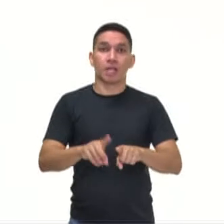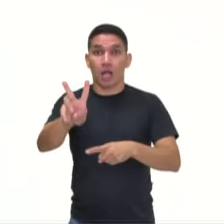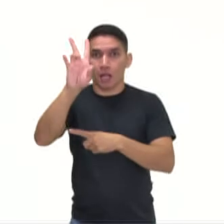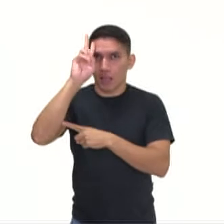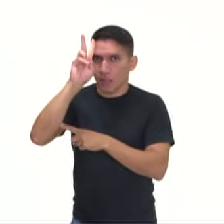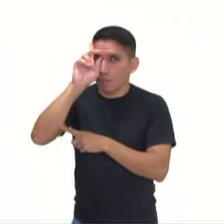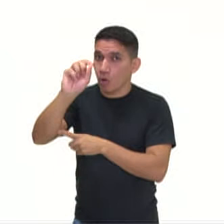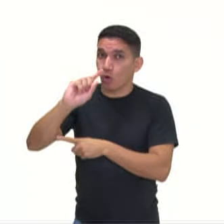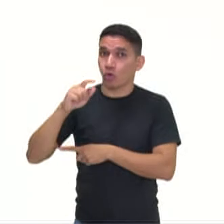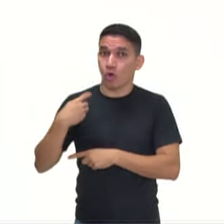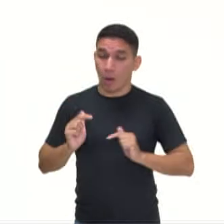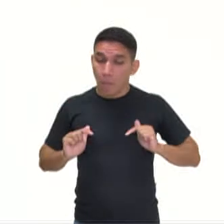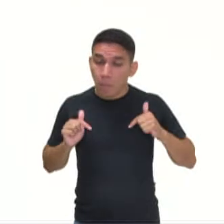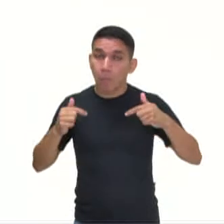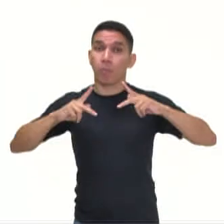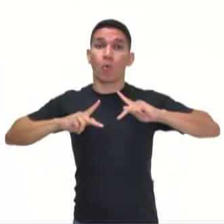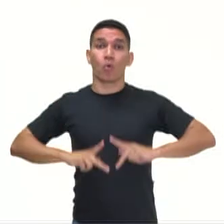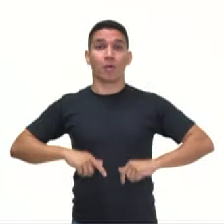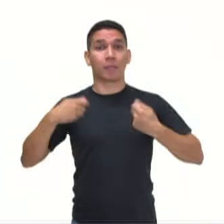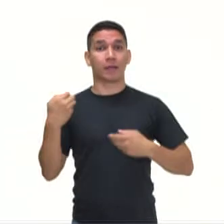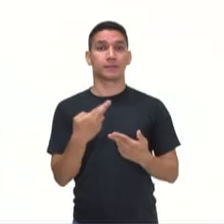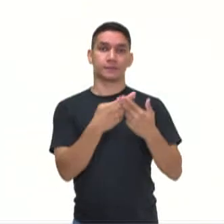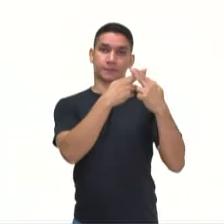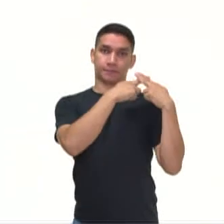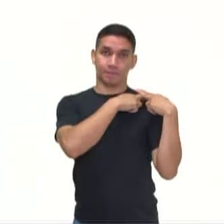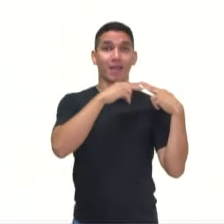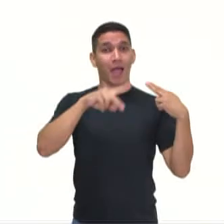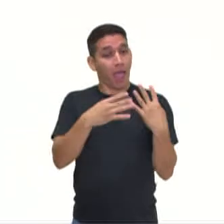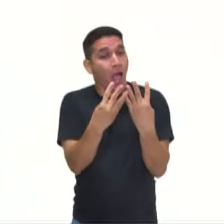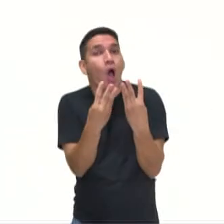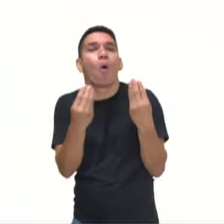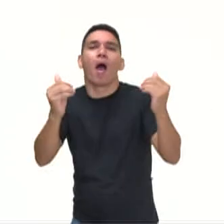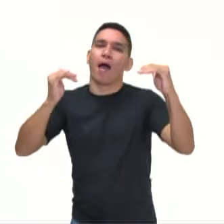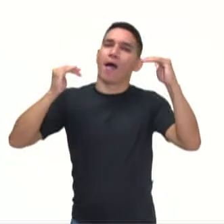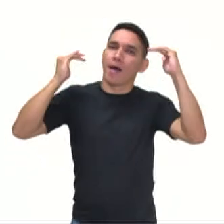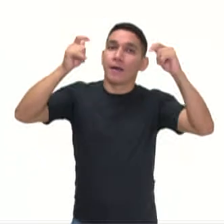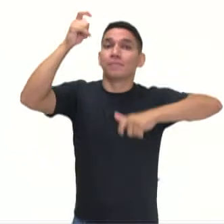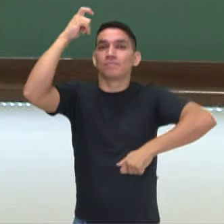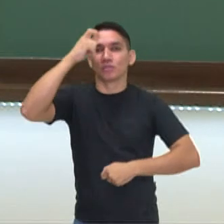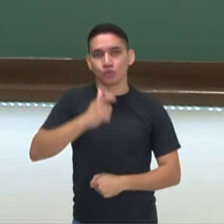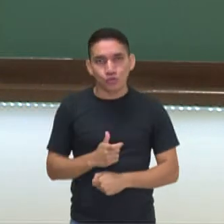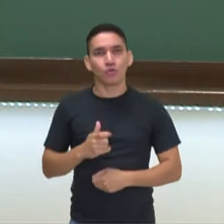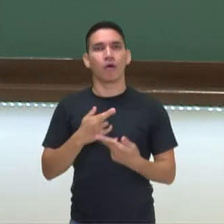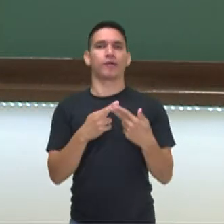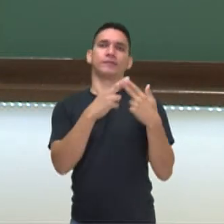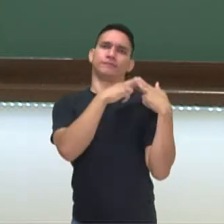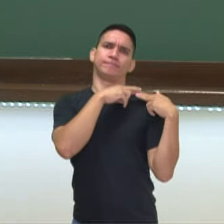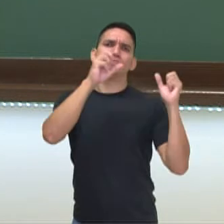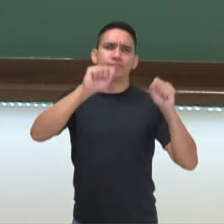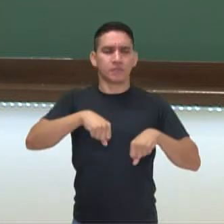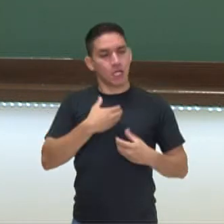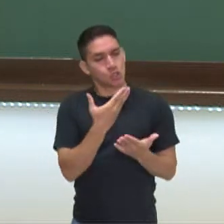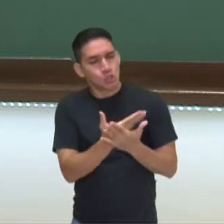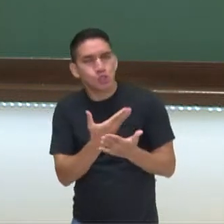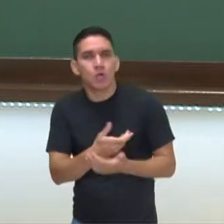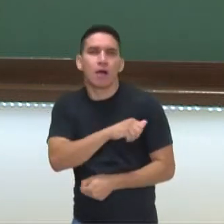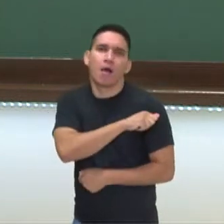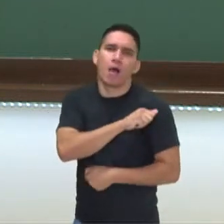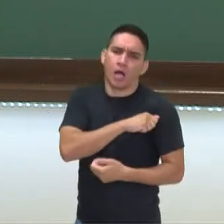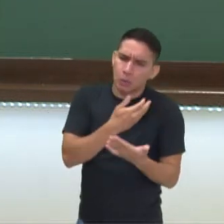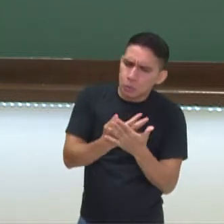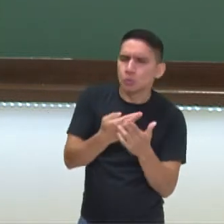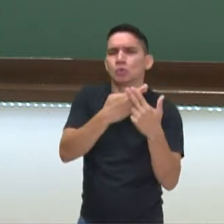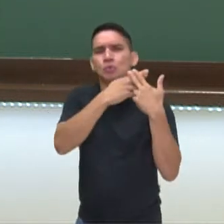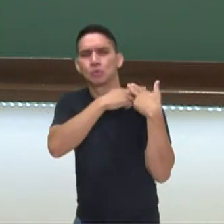agir com responsabilidade. É uma qualidade ser uma pessoa responsável, ser um estudante responsável, ser